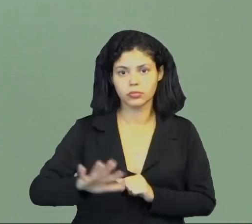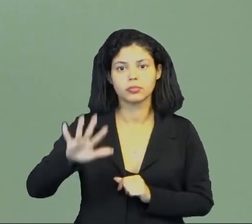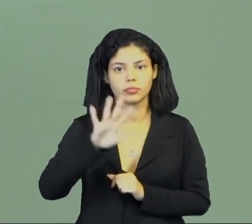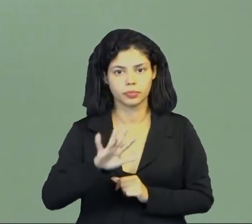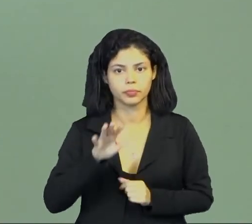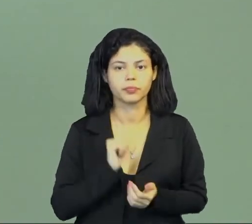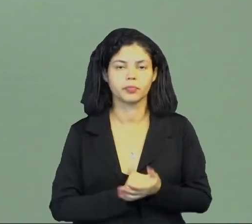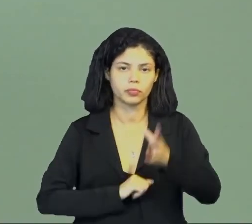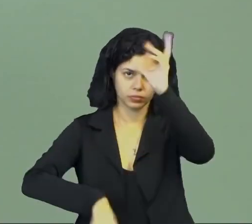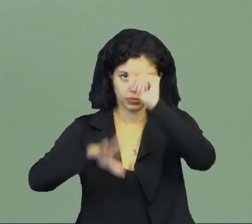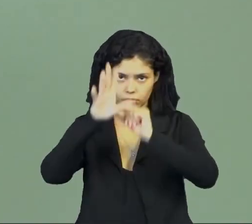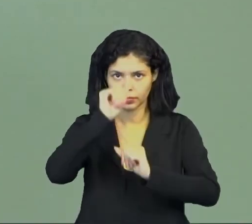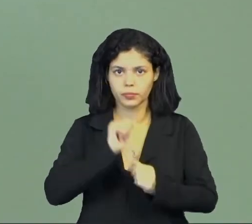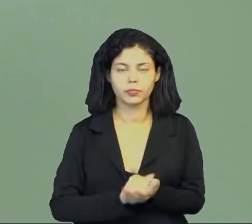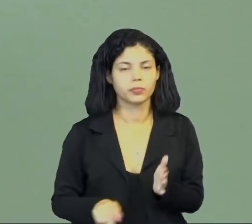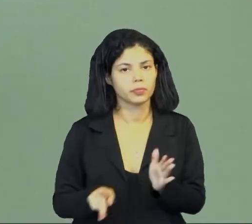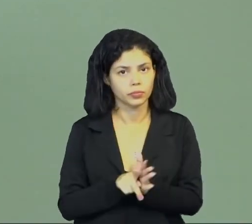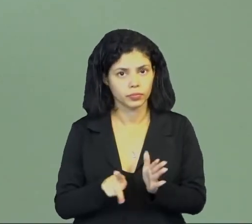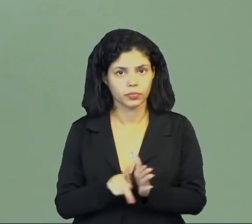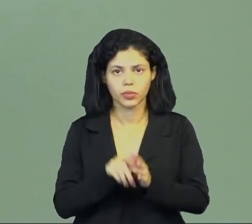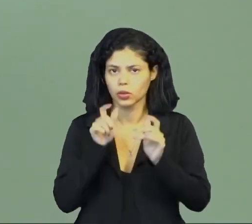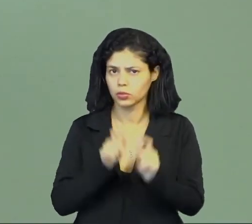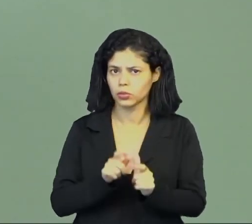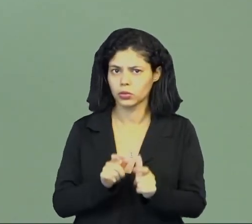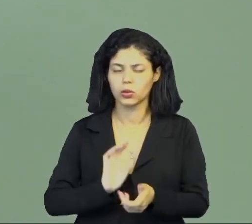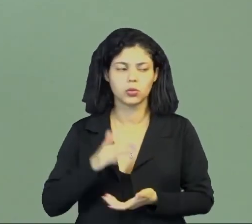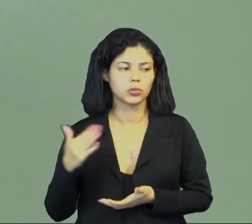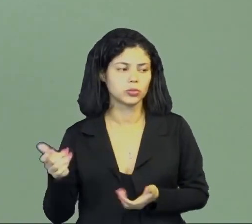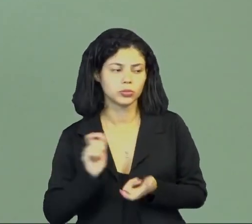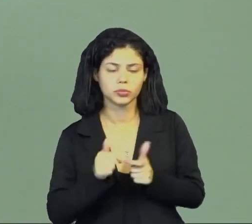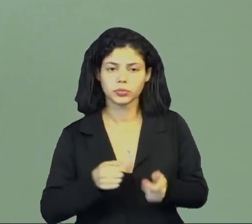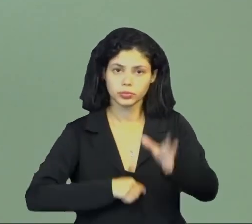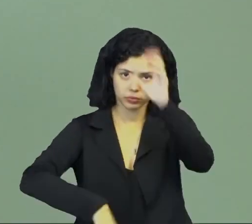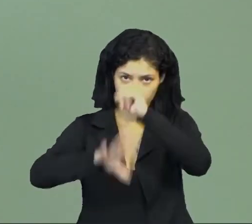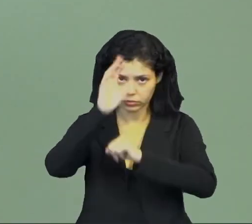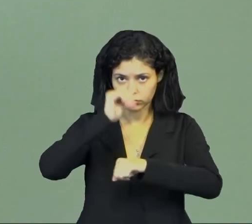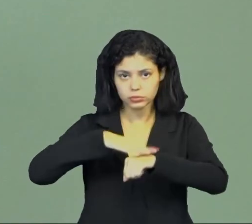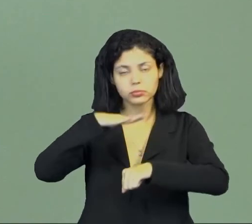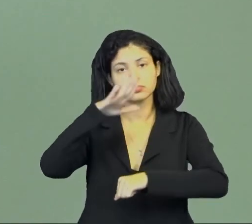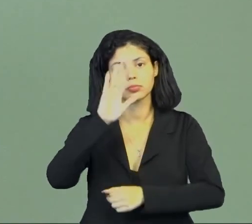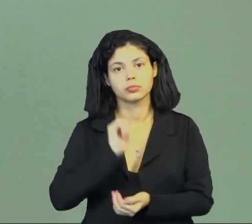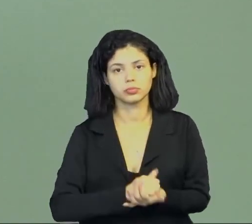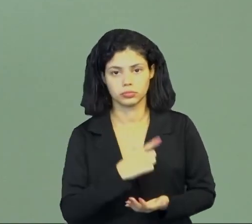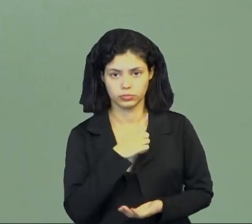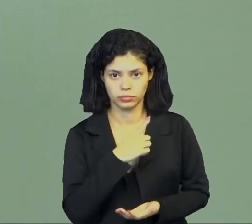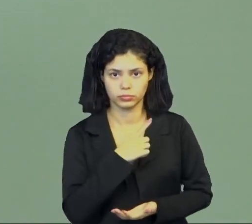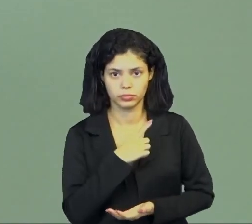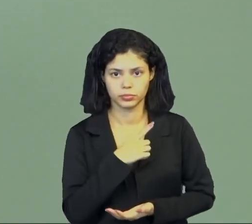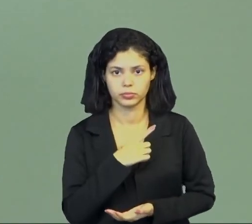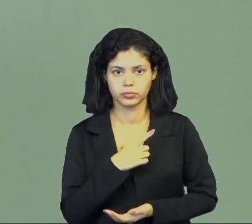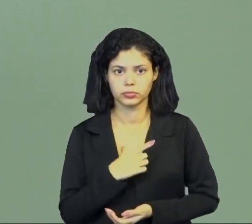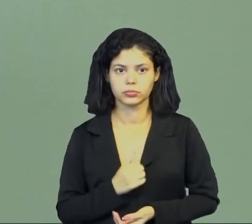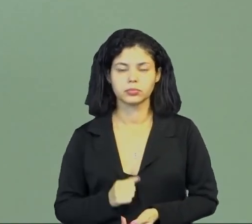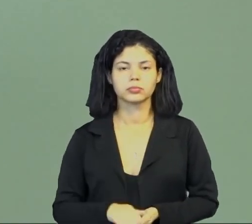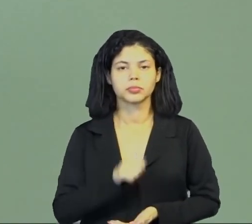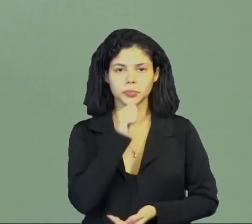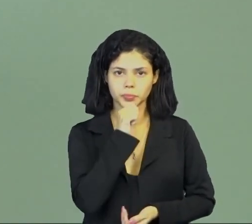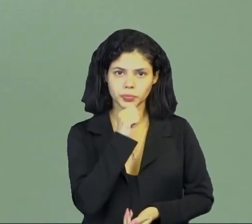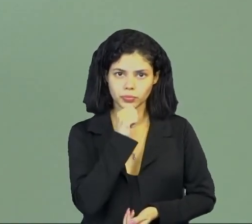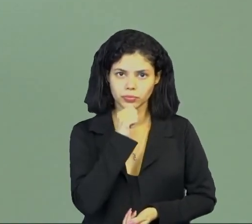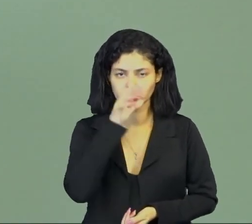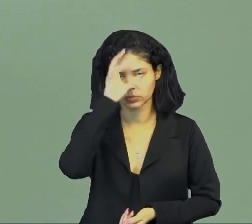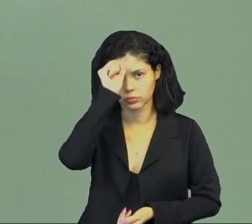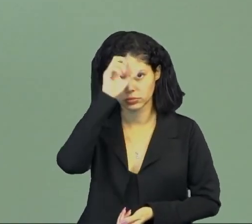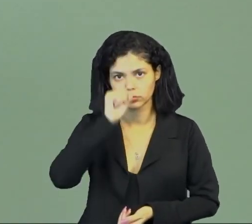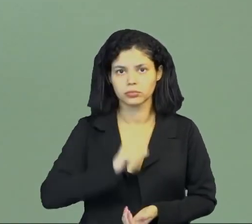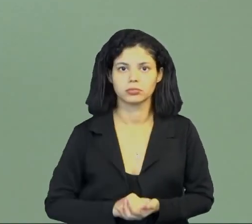conteúdos. O conhecimento é uma área onde quanto mais nós aprendemos, mais temos a aprender, e a única coisa